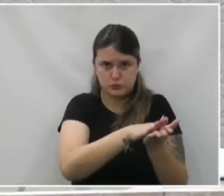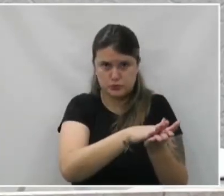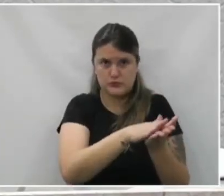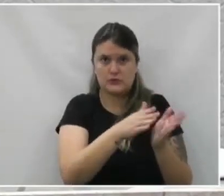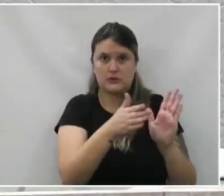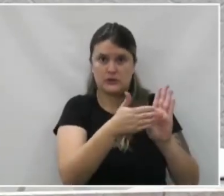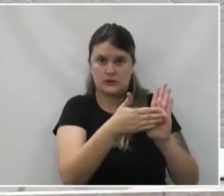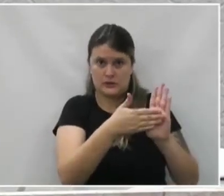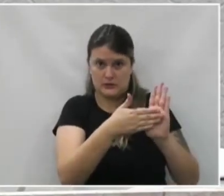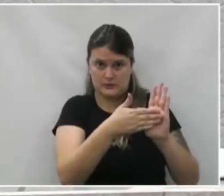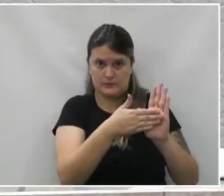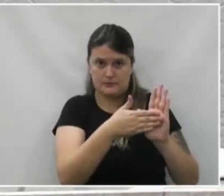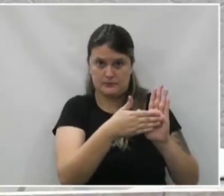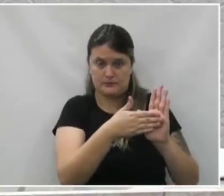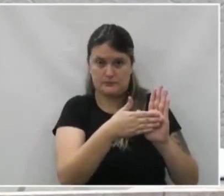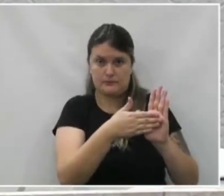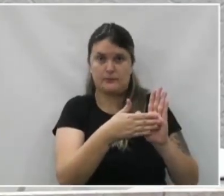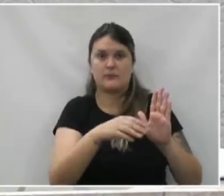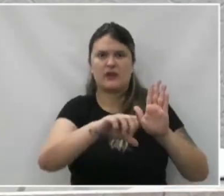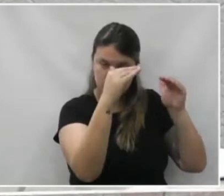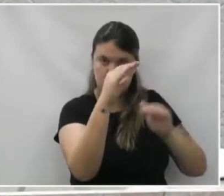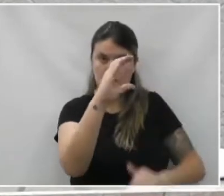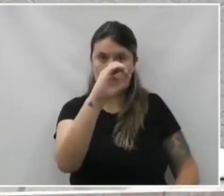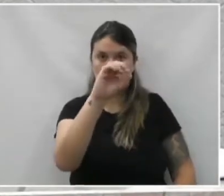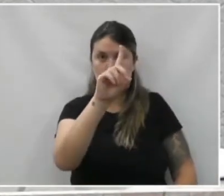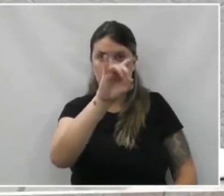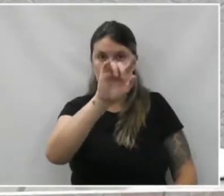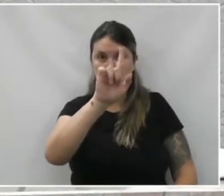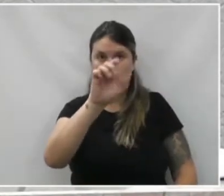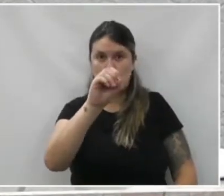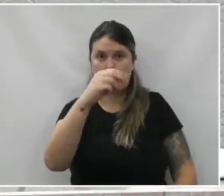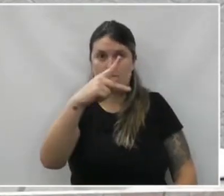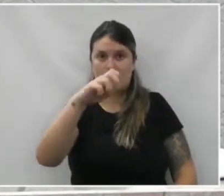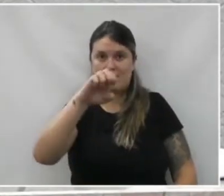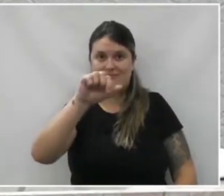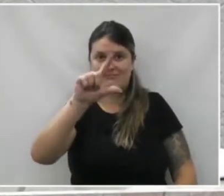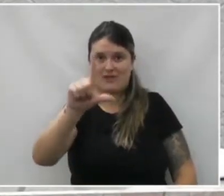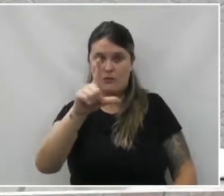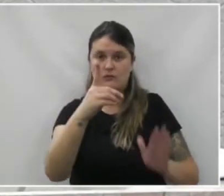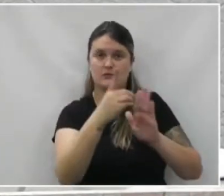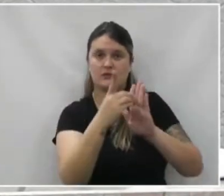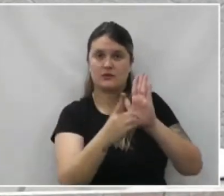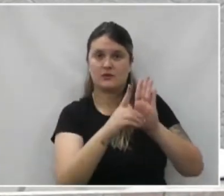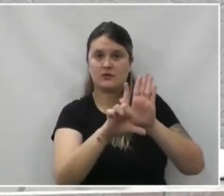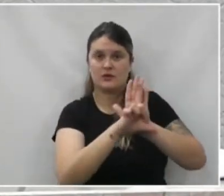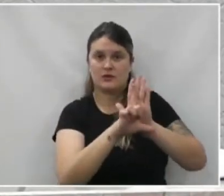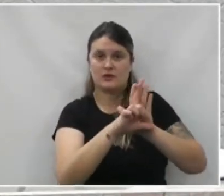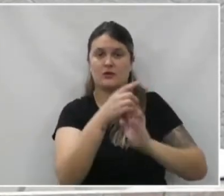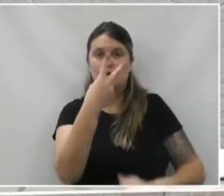Solicito ao vereador Diego dos Santos para que proceda a leitura à matéria da constante do expediente do dia.